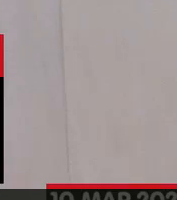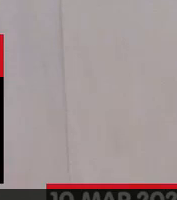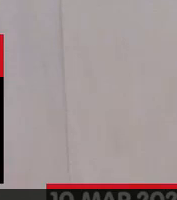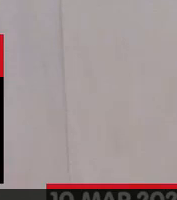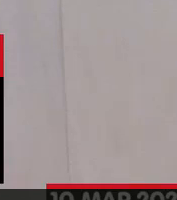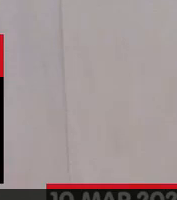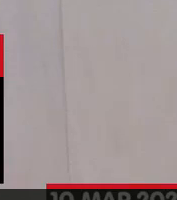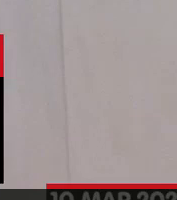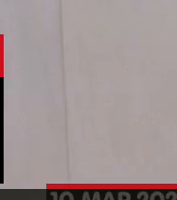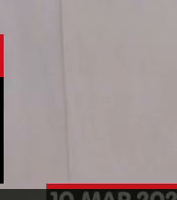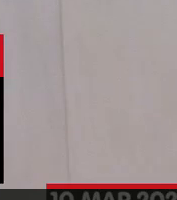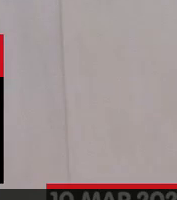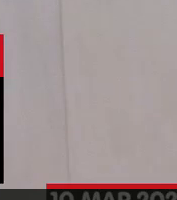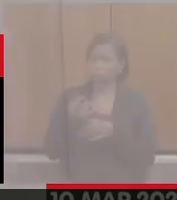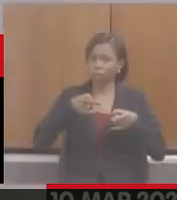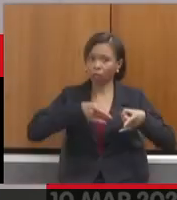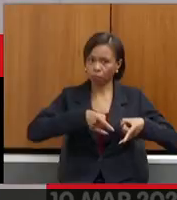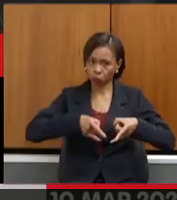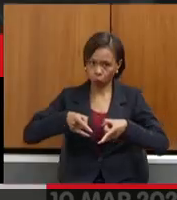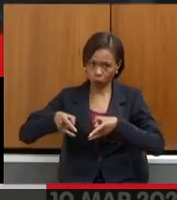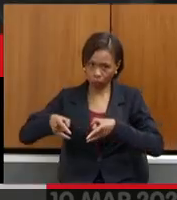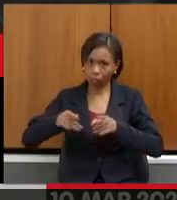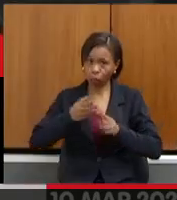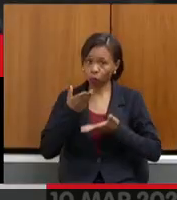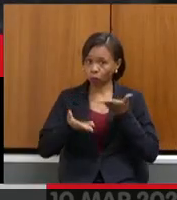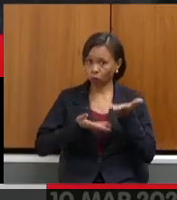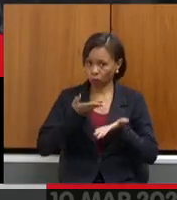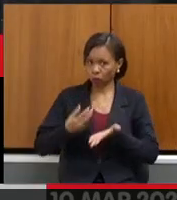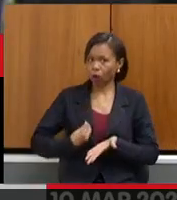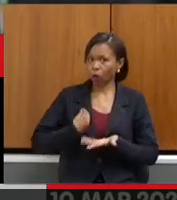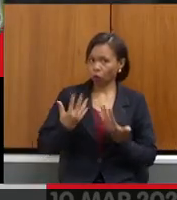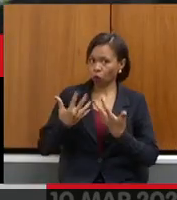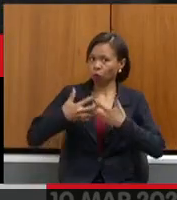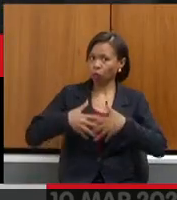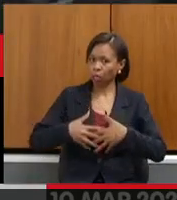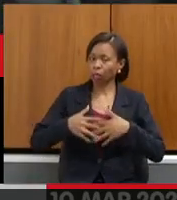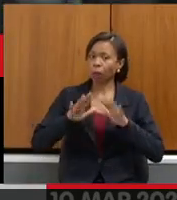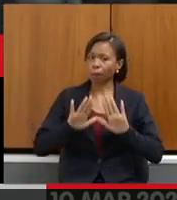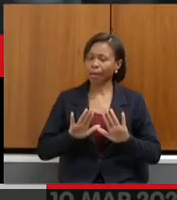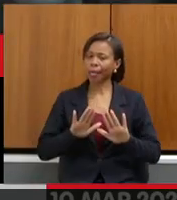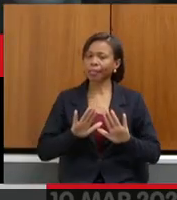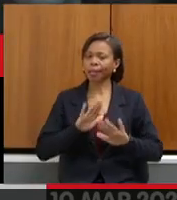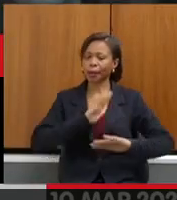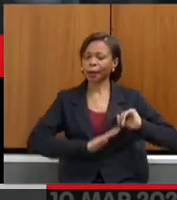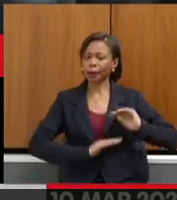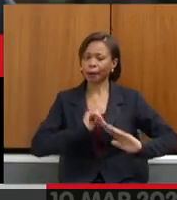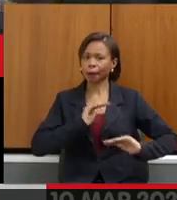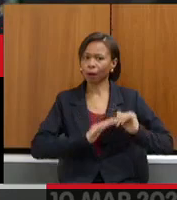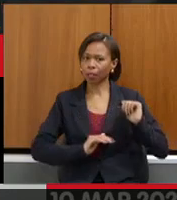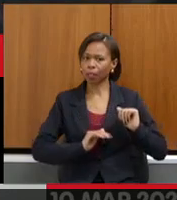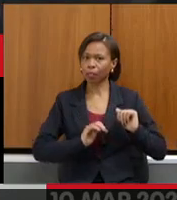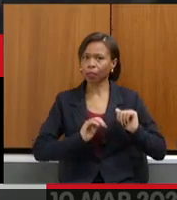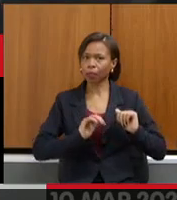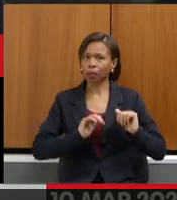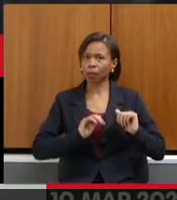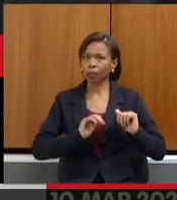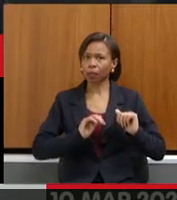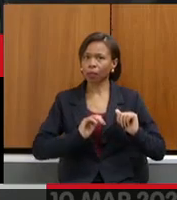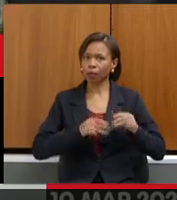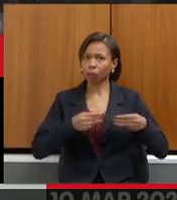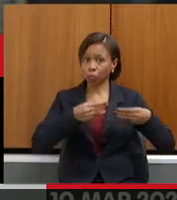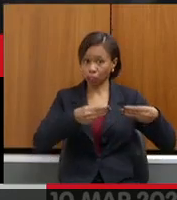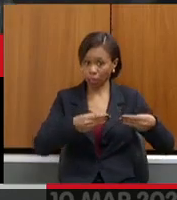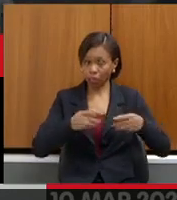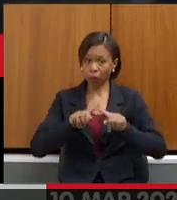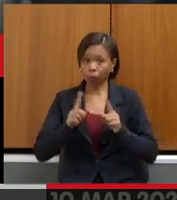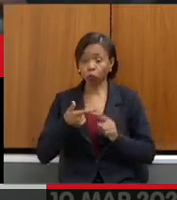é a mesma coisa tão Leite operacionais que eles estão lá funcionando quando fala habilitada com o ministério tá ficando com ele o restante credenciado